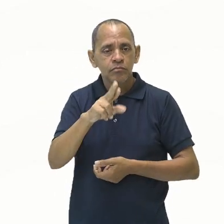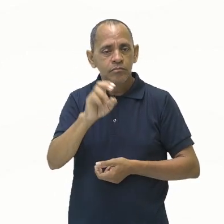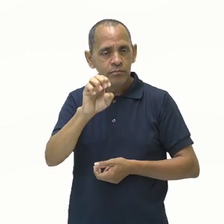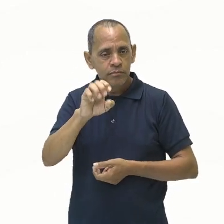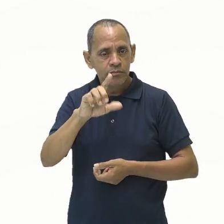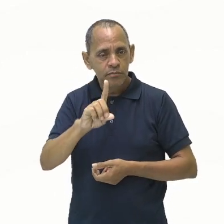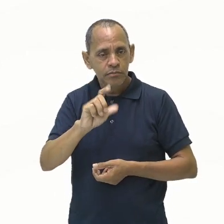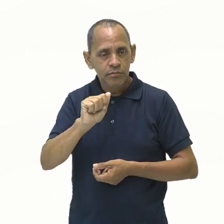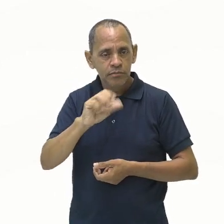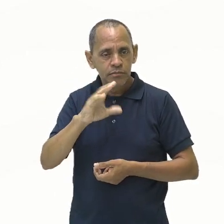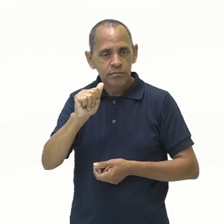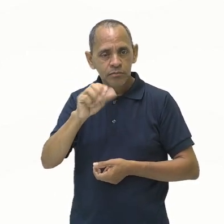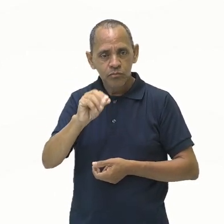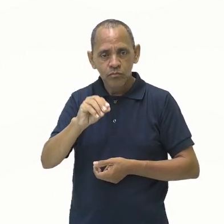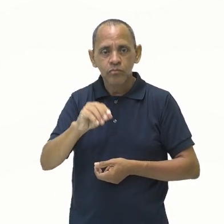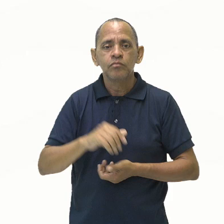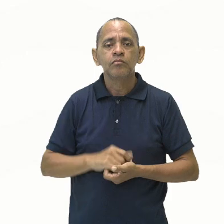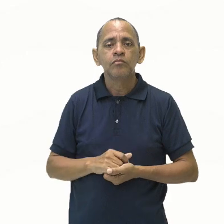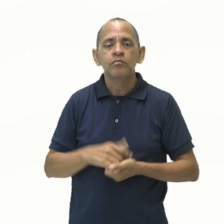aí